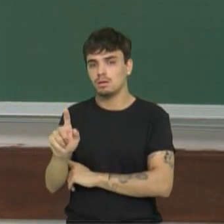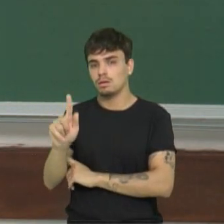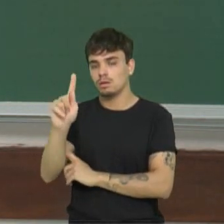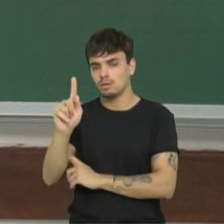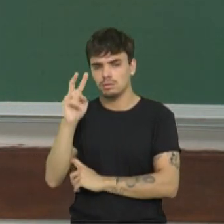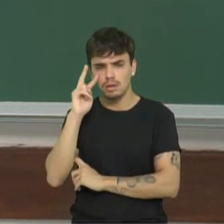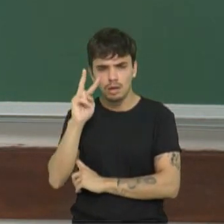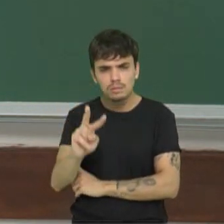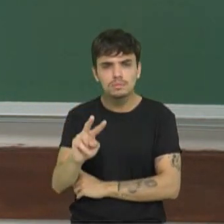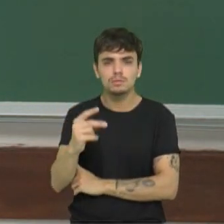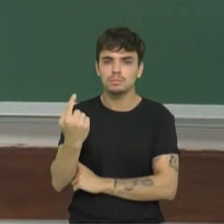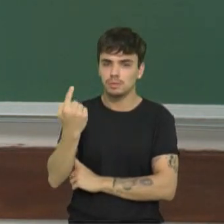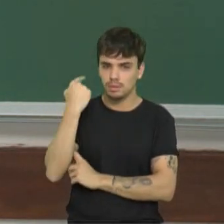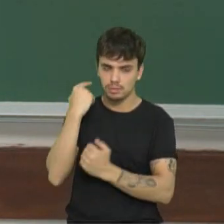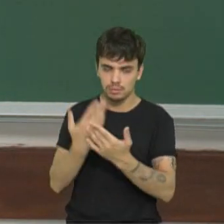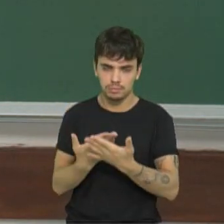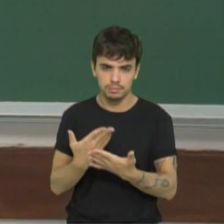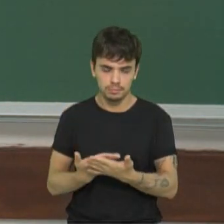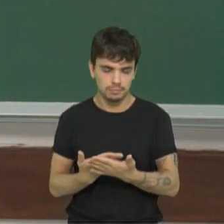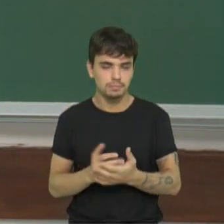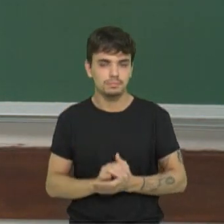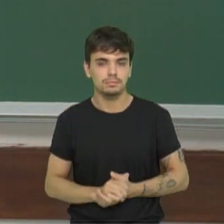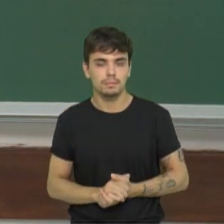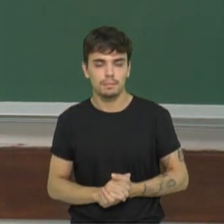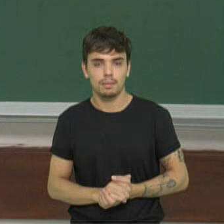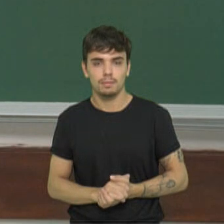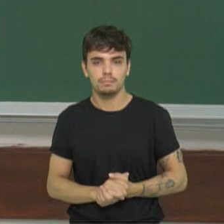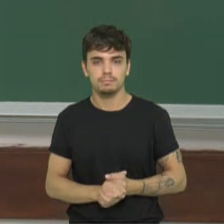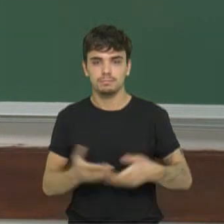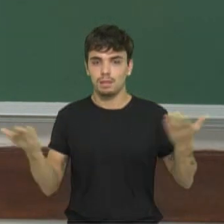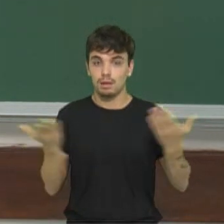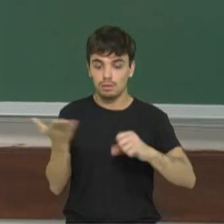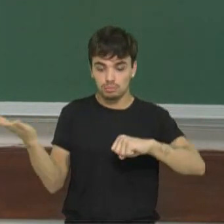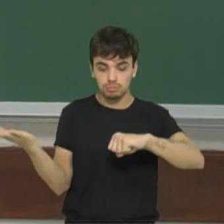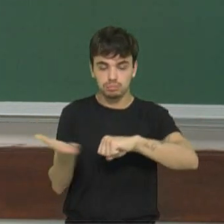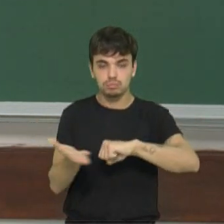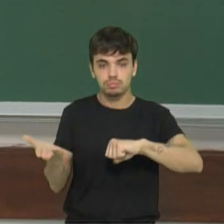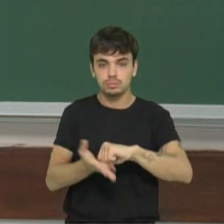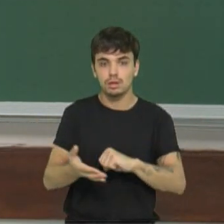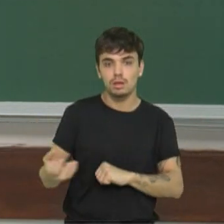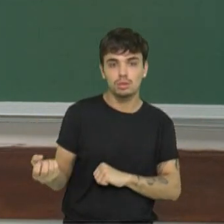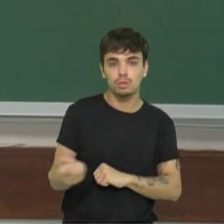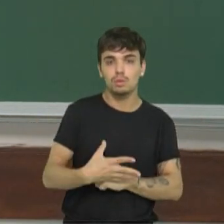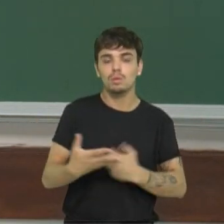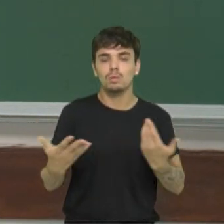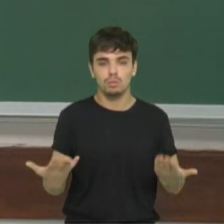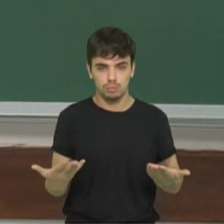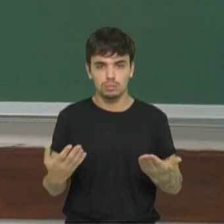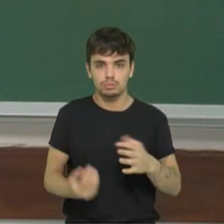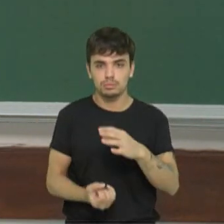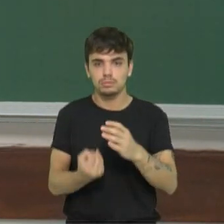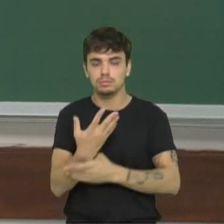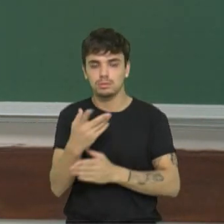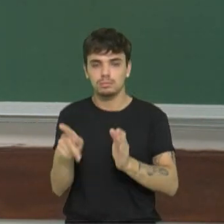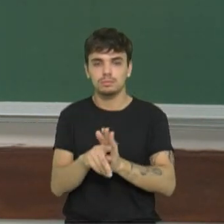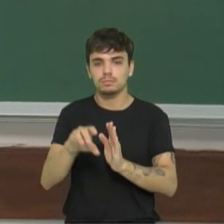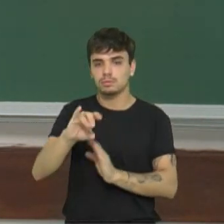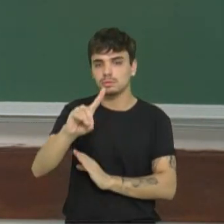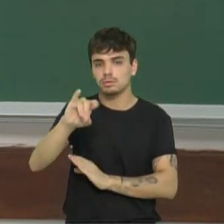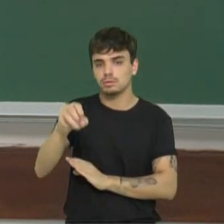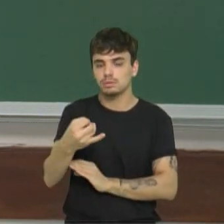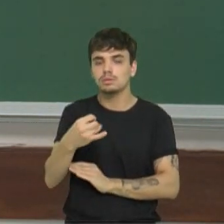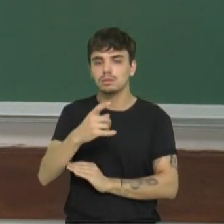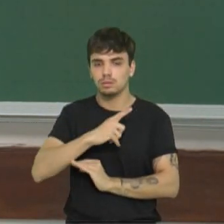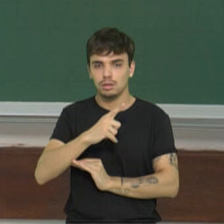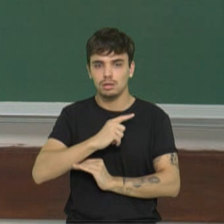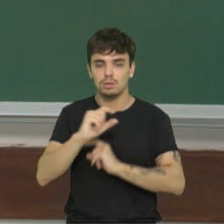aulas anteriores, né? Agora, num mais contemporâneo, mais moderno, né, depois do surgimento dos DJs, a